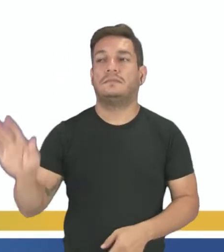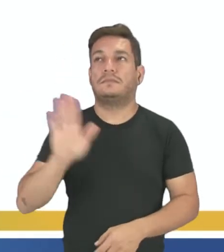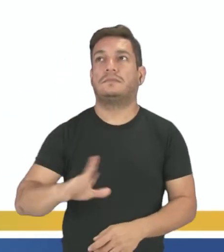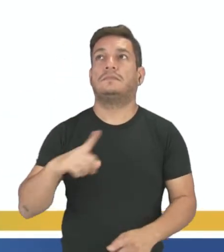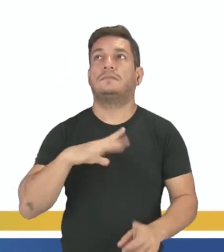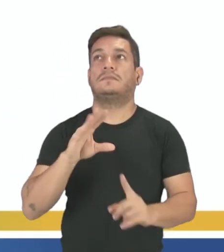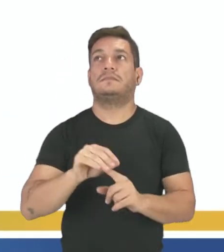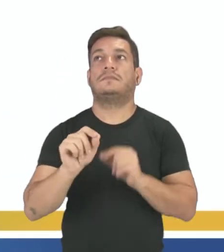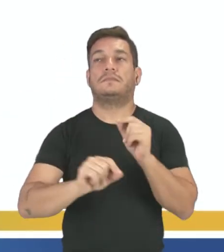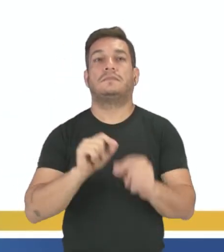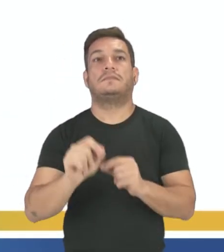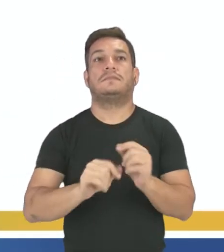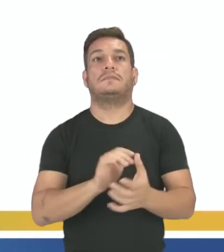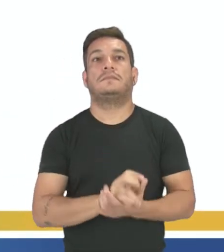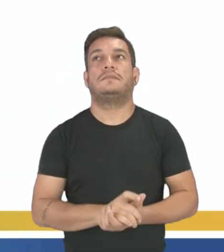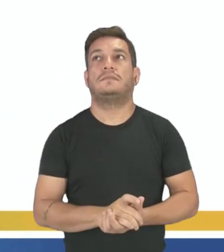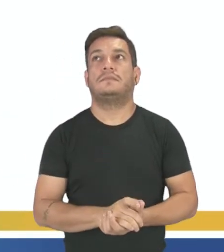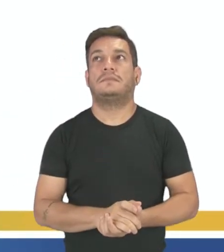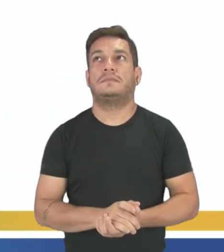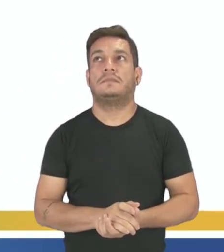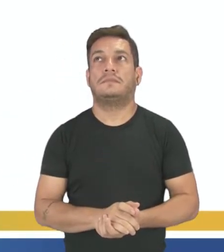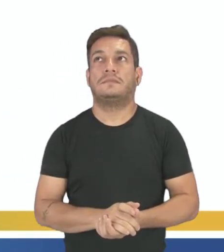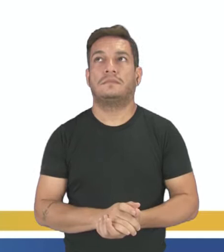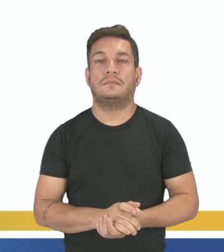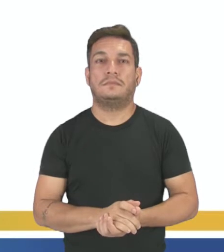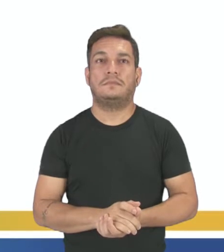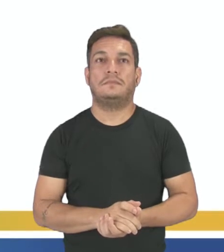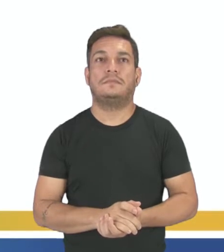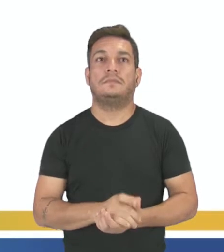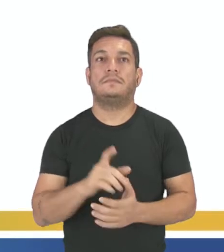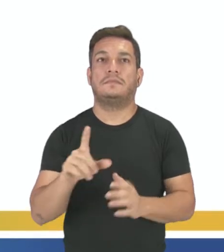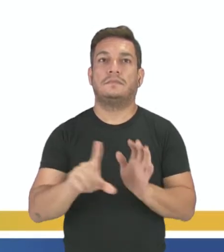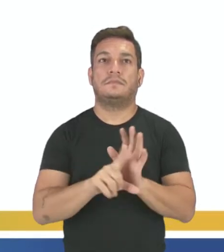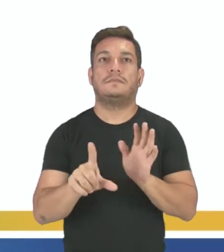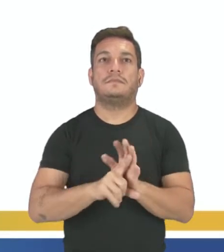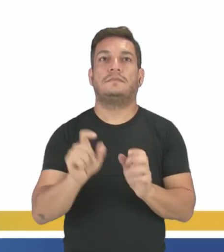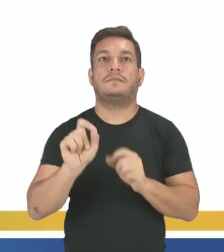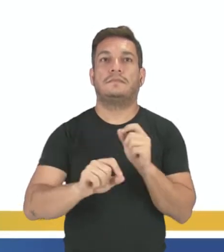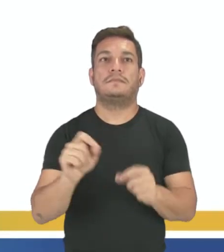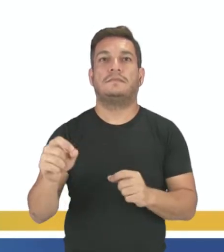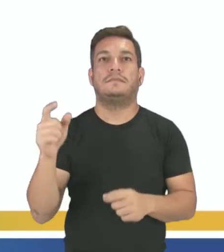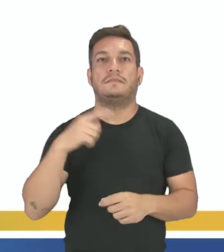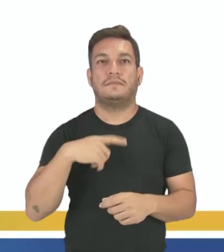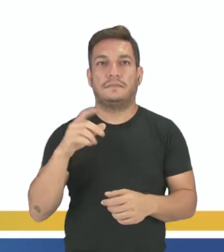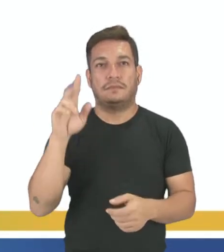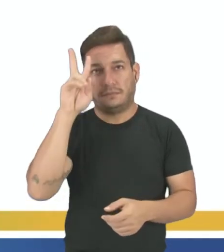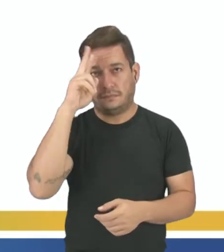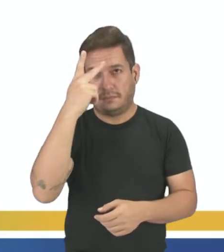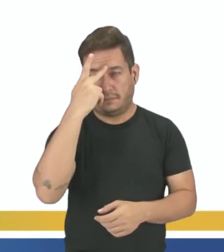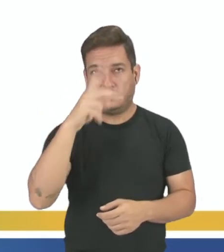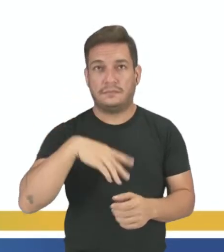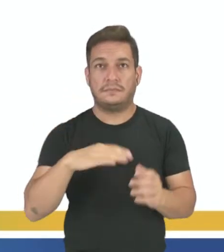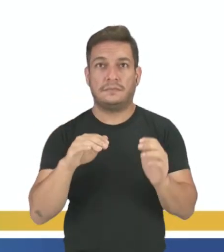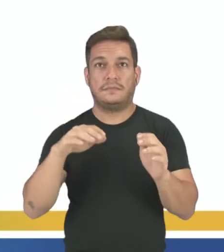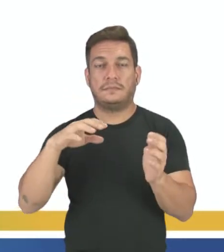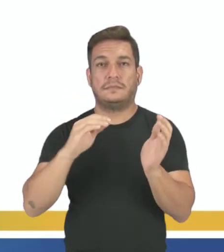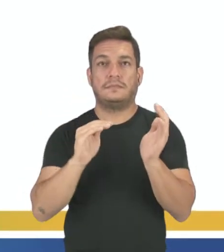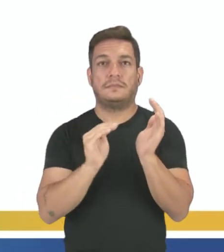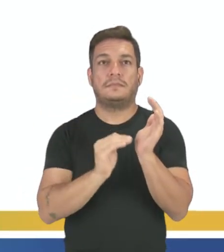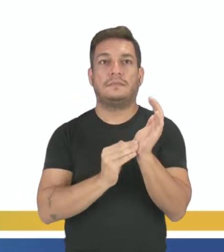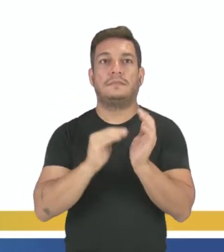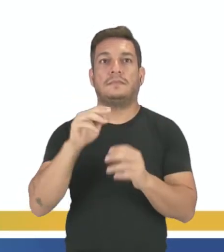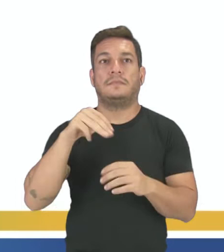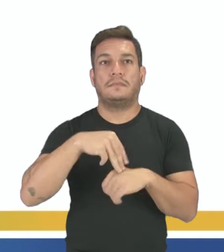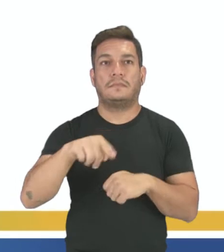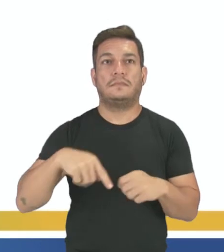geral, tinha por objetivo: A. Legislar e executar as decisões das câmaras municipais. B.